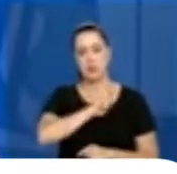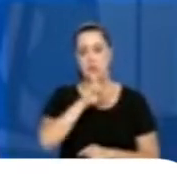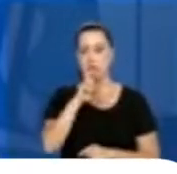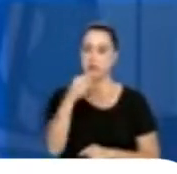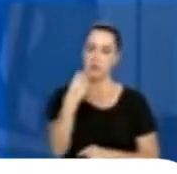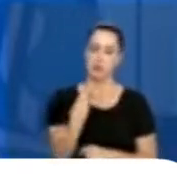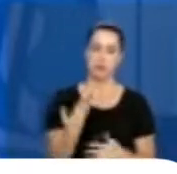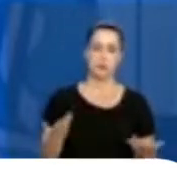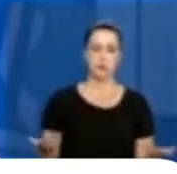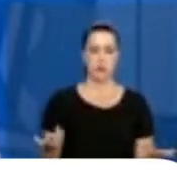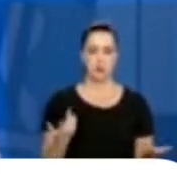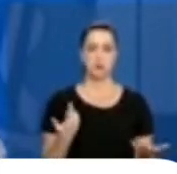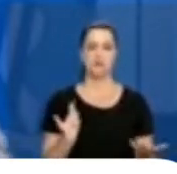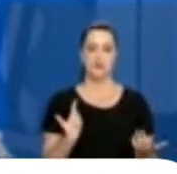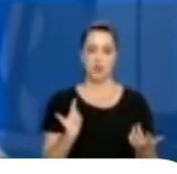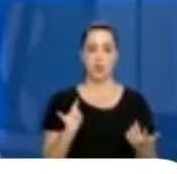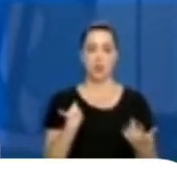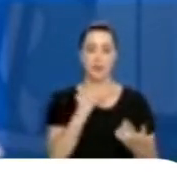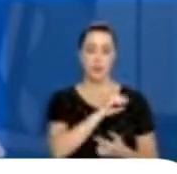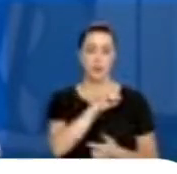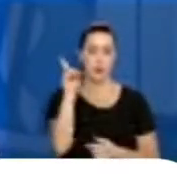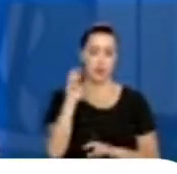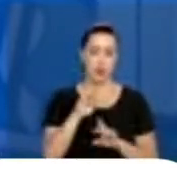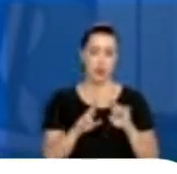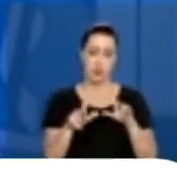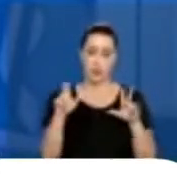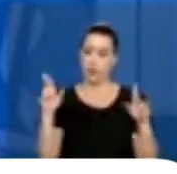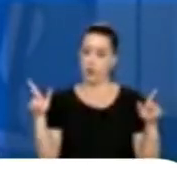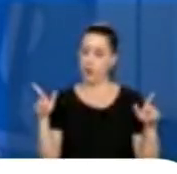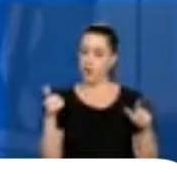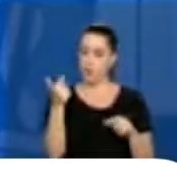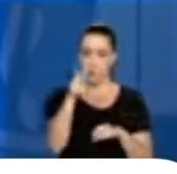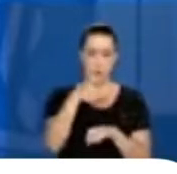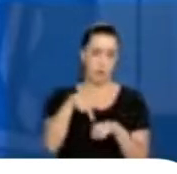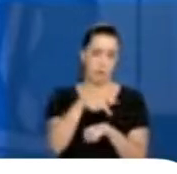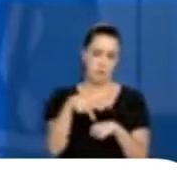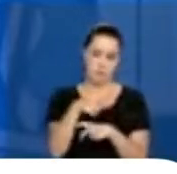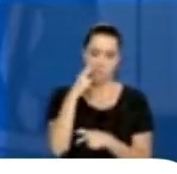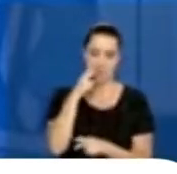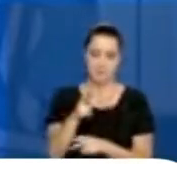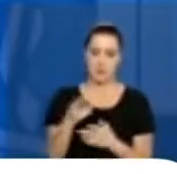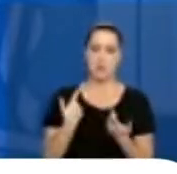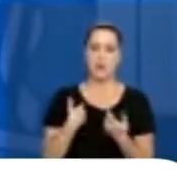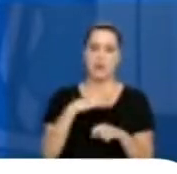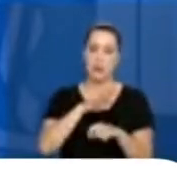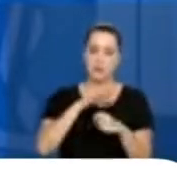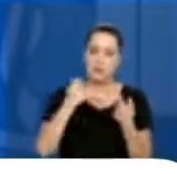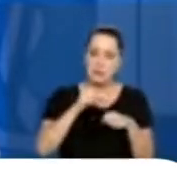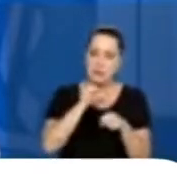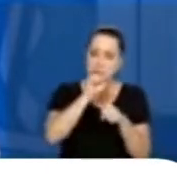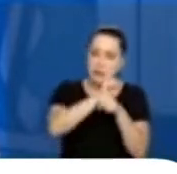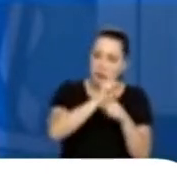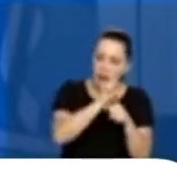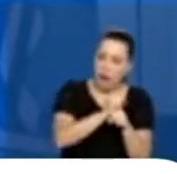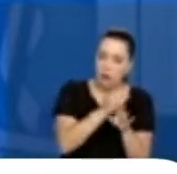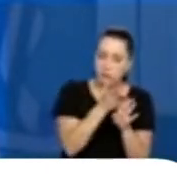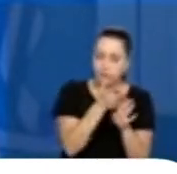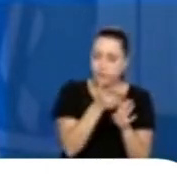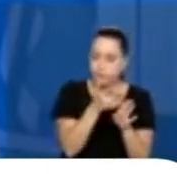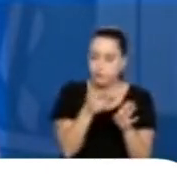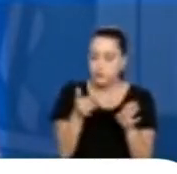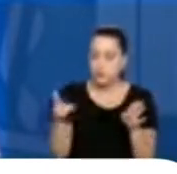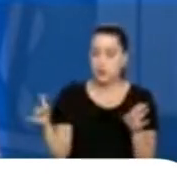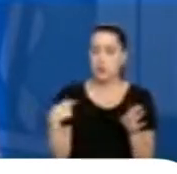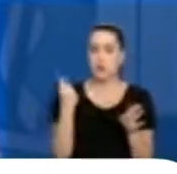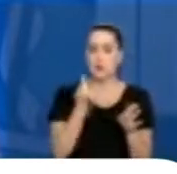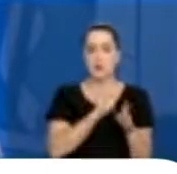É óbvio que nós precisamos acompanhar mais tempo a situação, porque nós estamos entrando ainda na